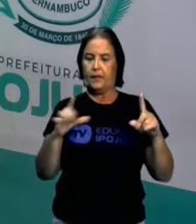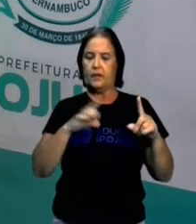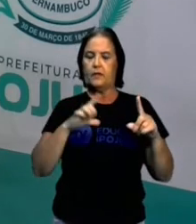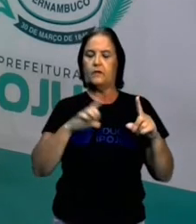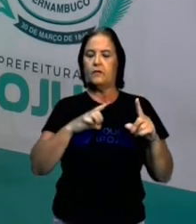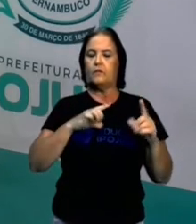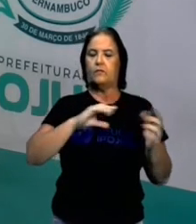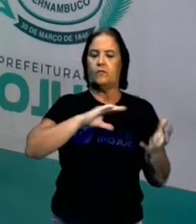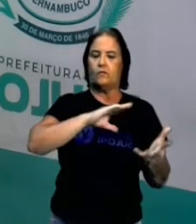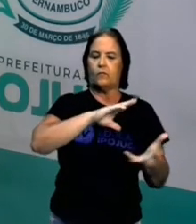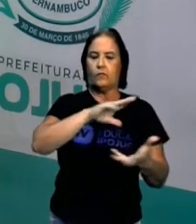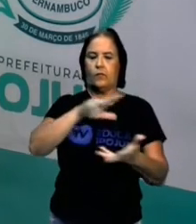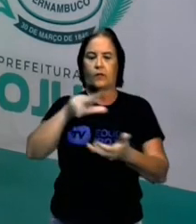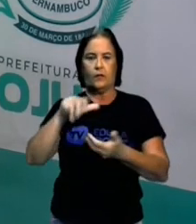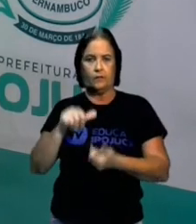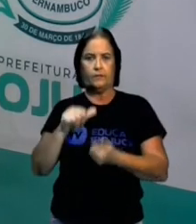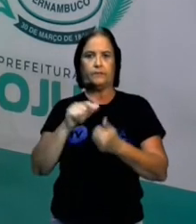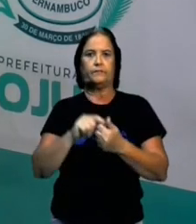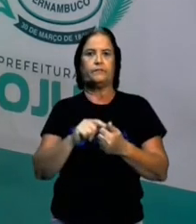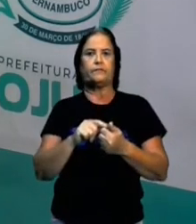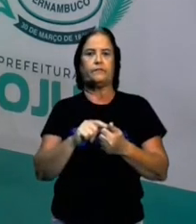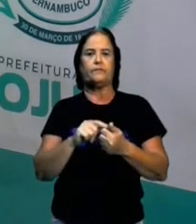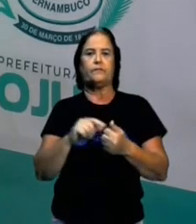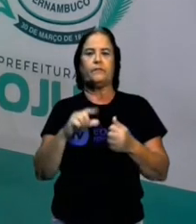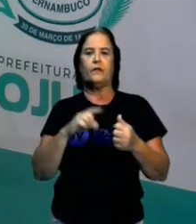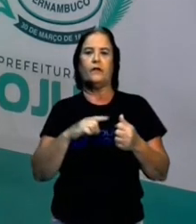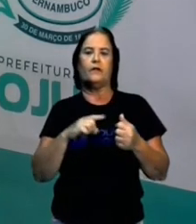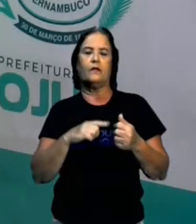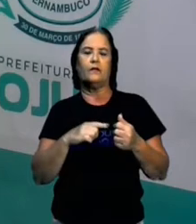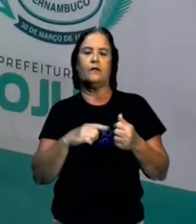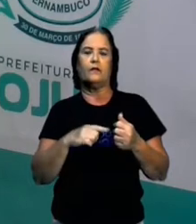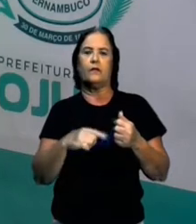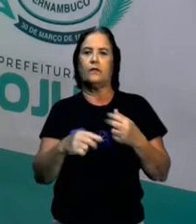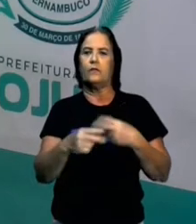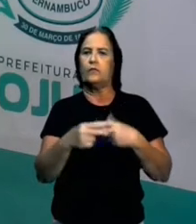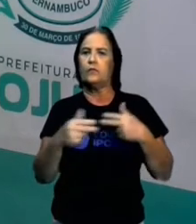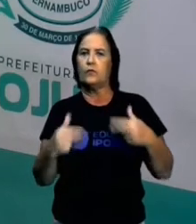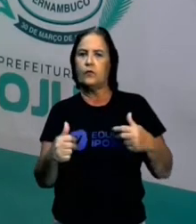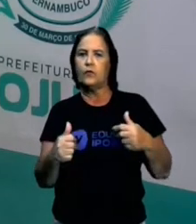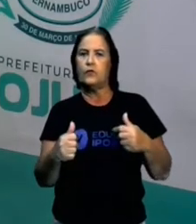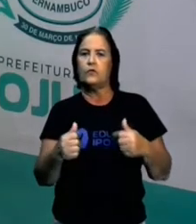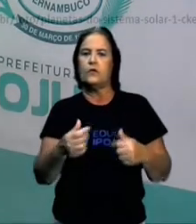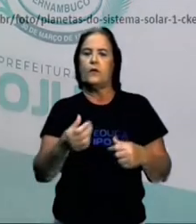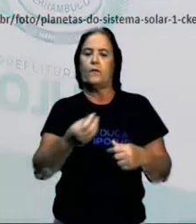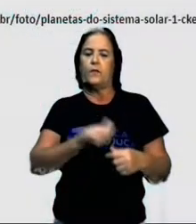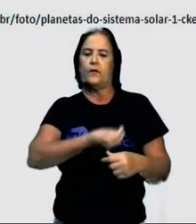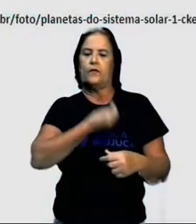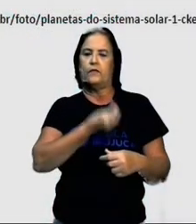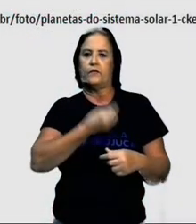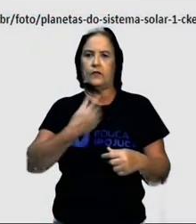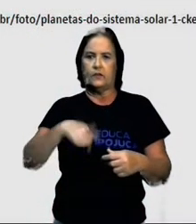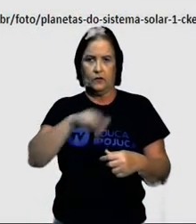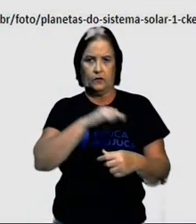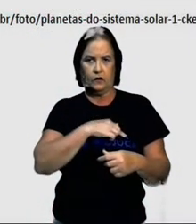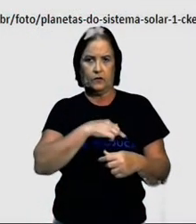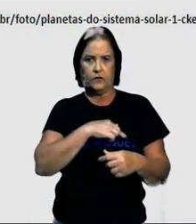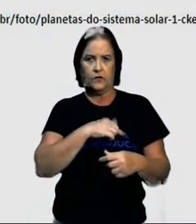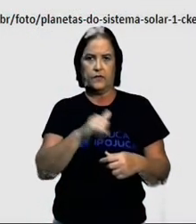arredondada. Ela é composta por elementos que garantem a nossa existência, como